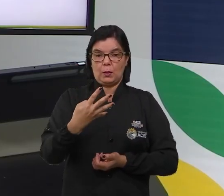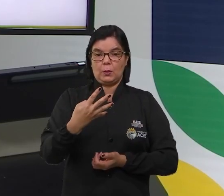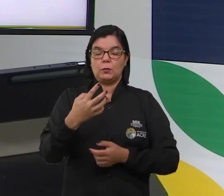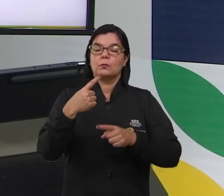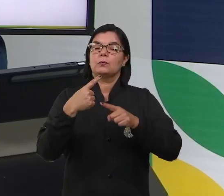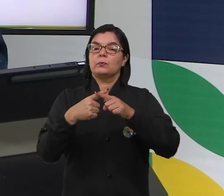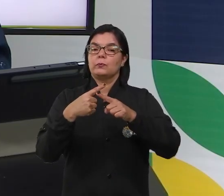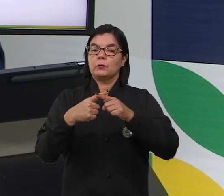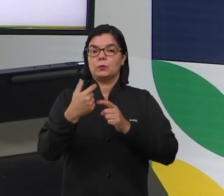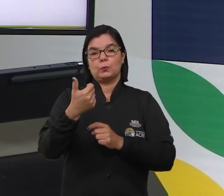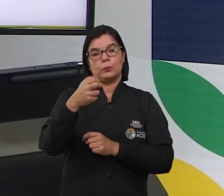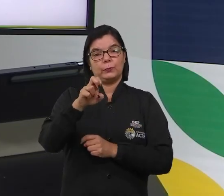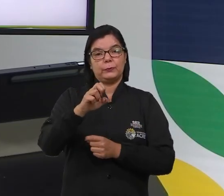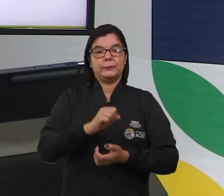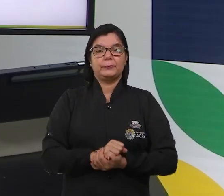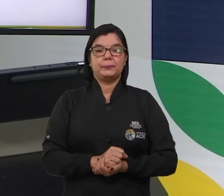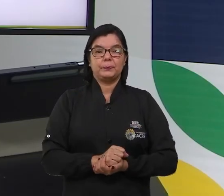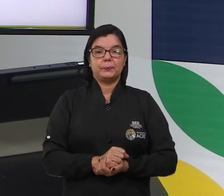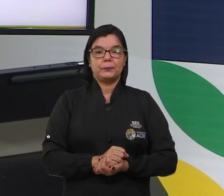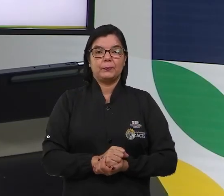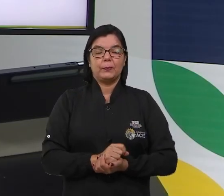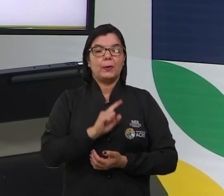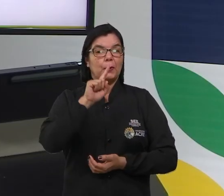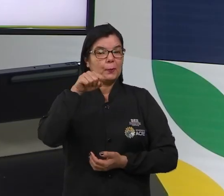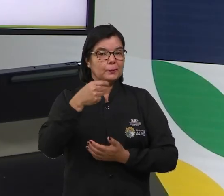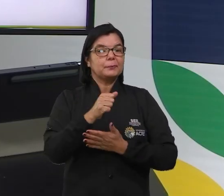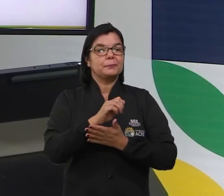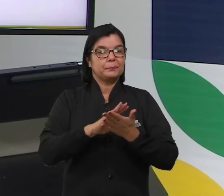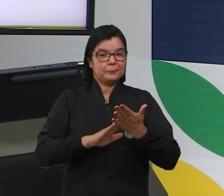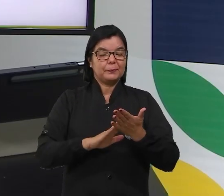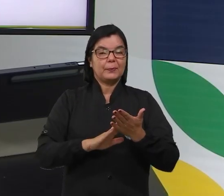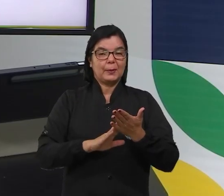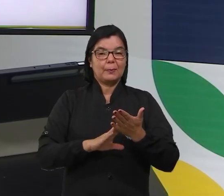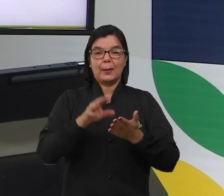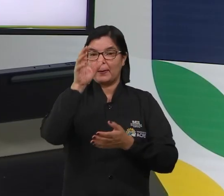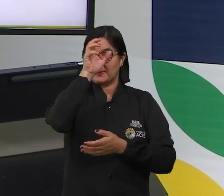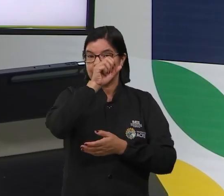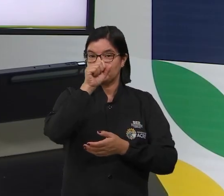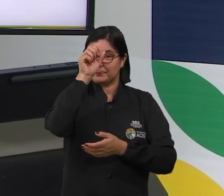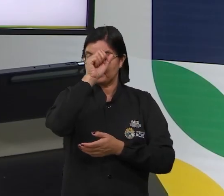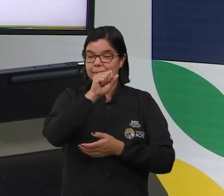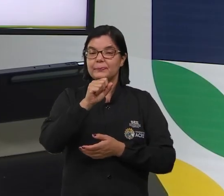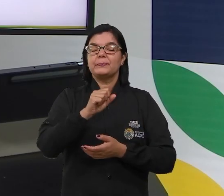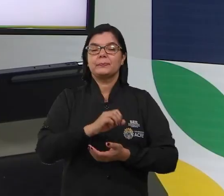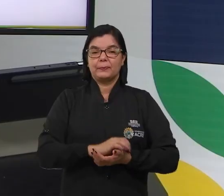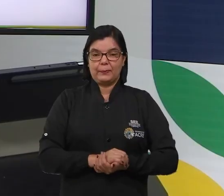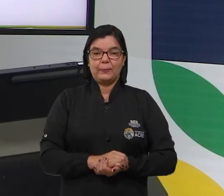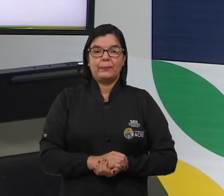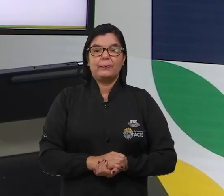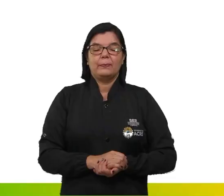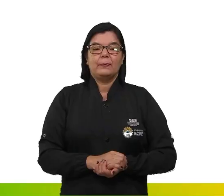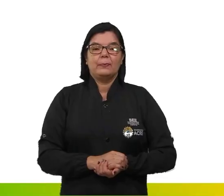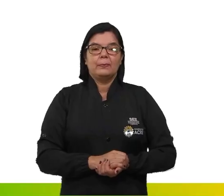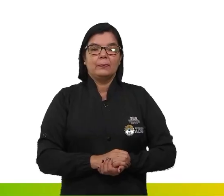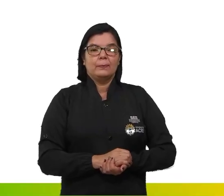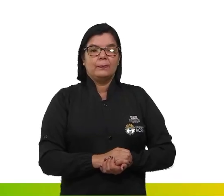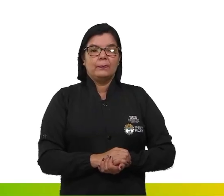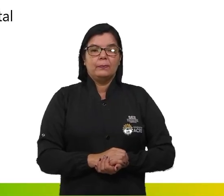6,4 metros. Pois bem, vamos fazer outra atividade para a gente praticar um pouco mais sobre essas unidades não convencionais.